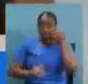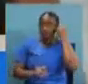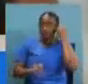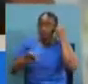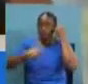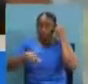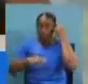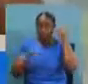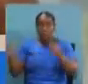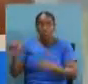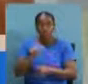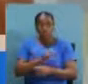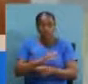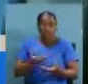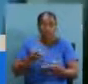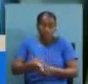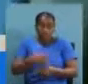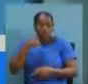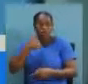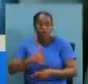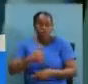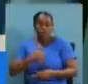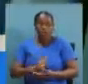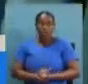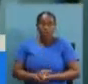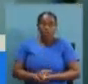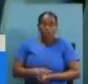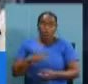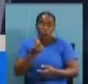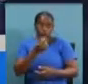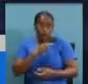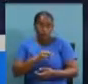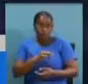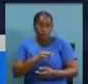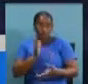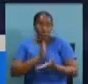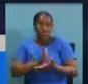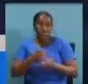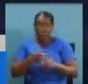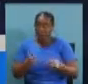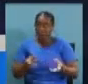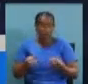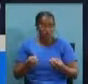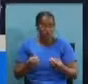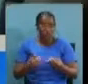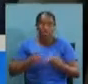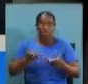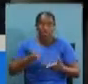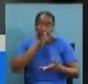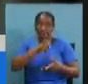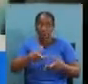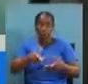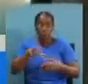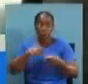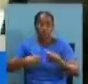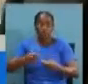e para nós, as agências, isso é ótimo. Os preços para já não diferem muito dos atualmente praticados no mercado,